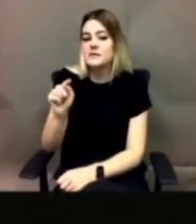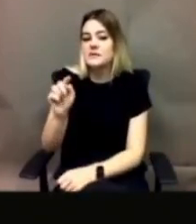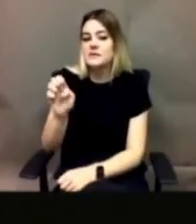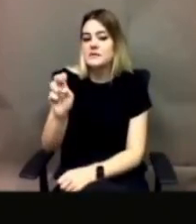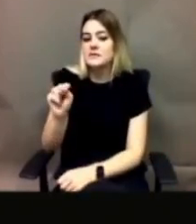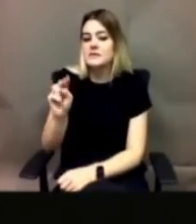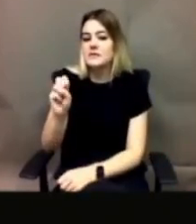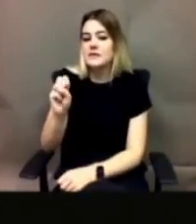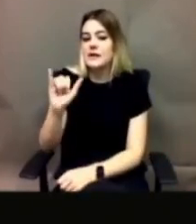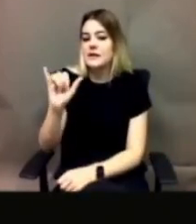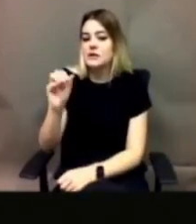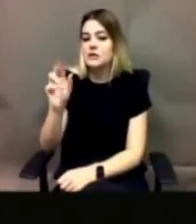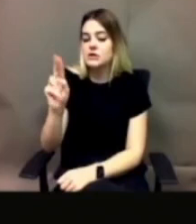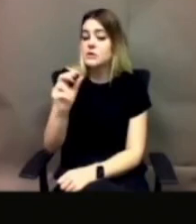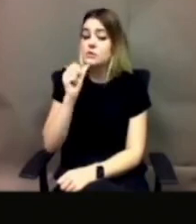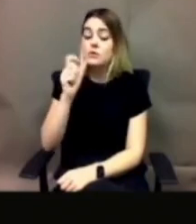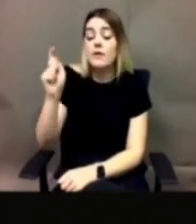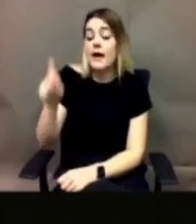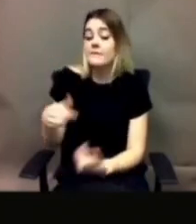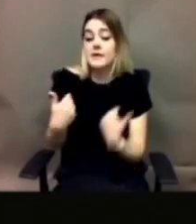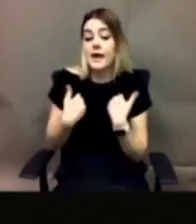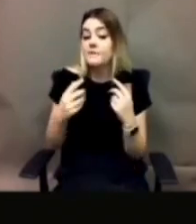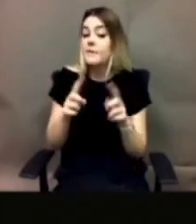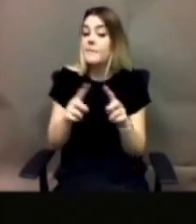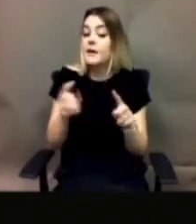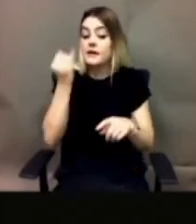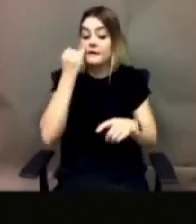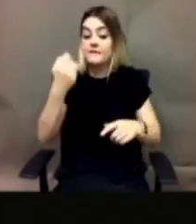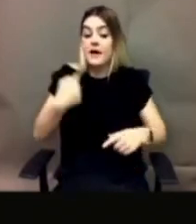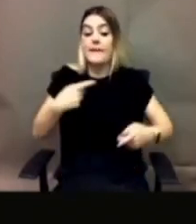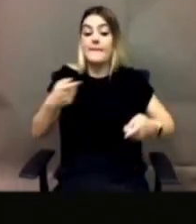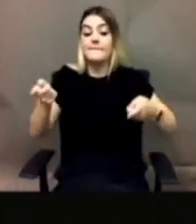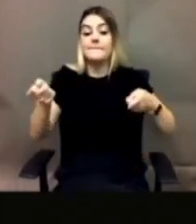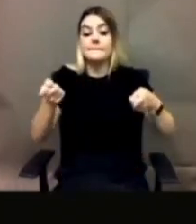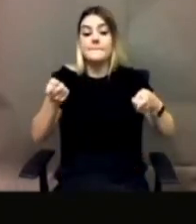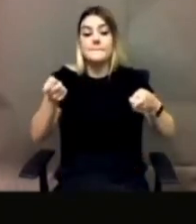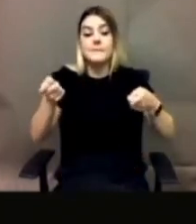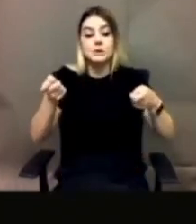necessário ter... Se você tiver o controle